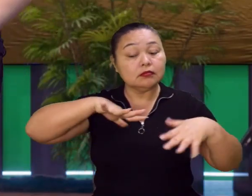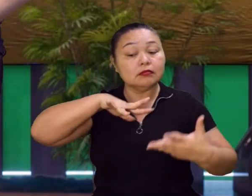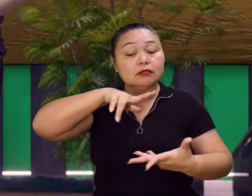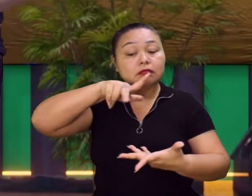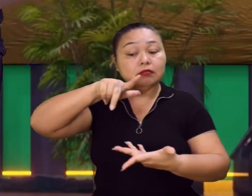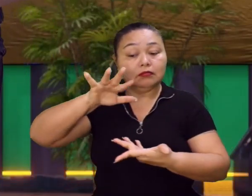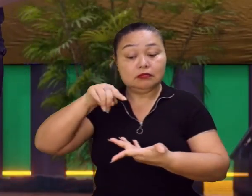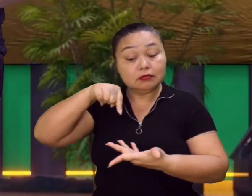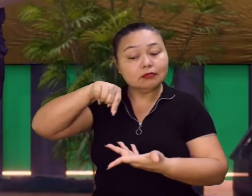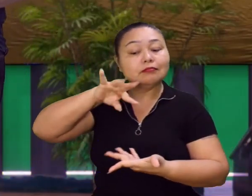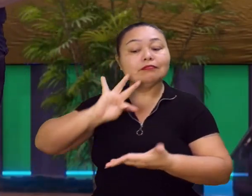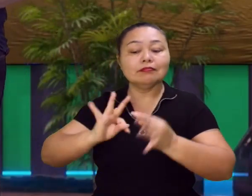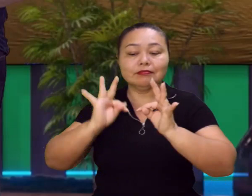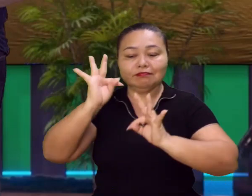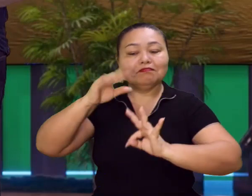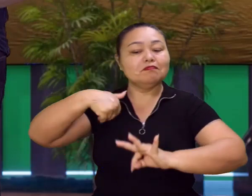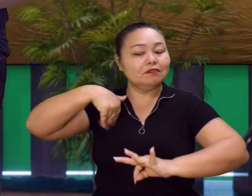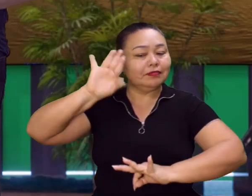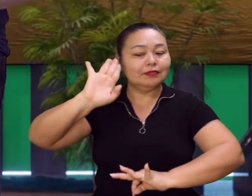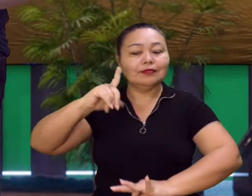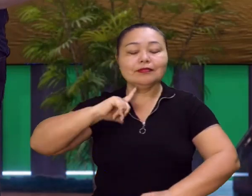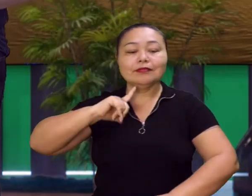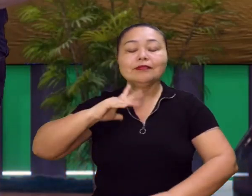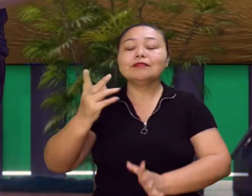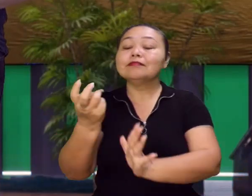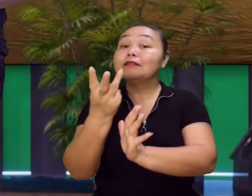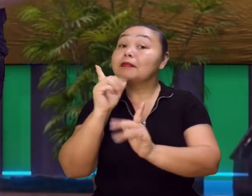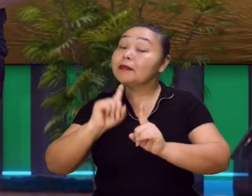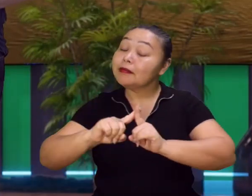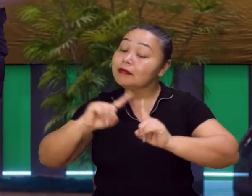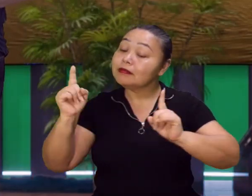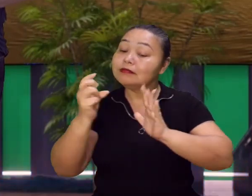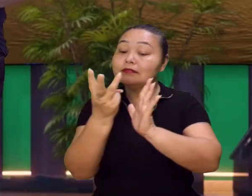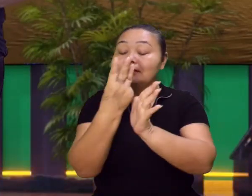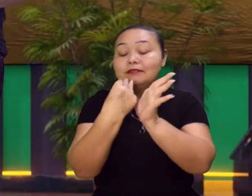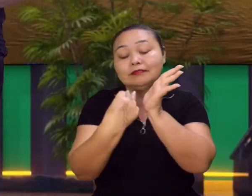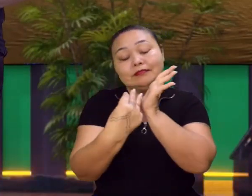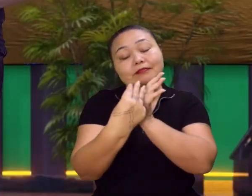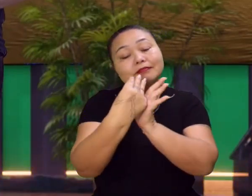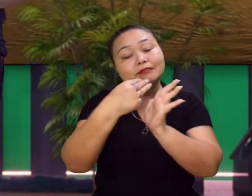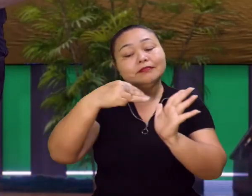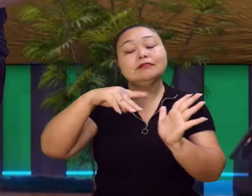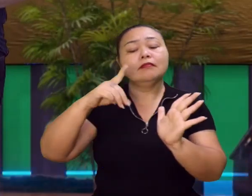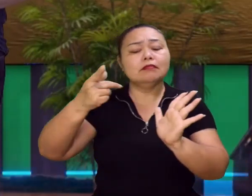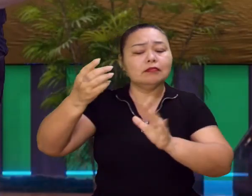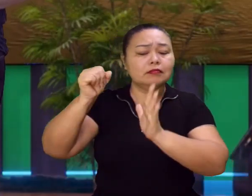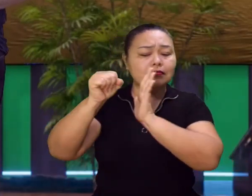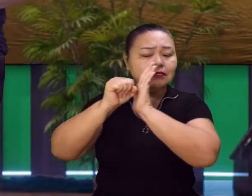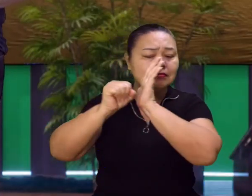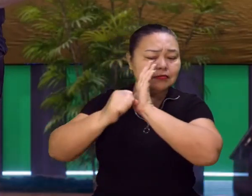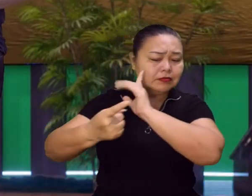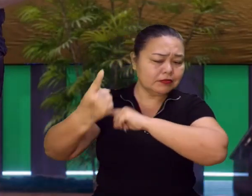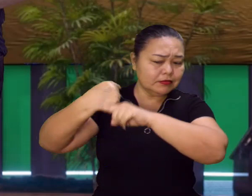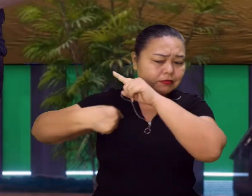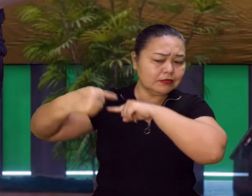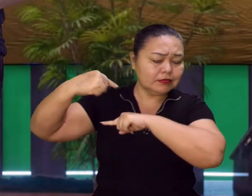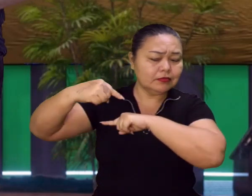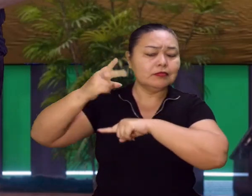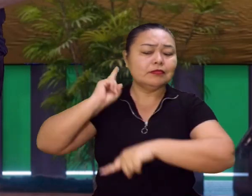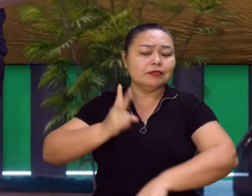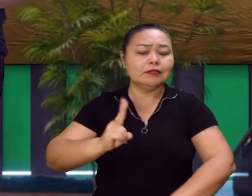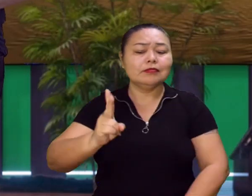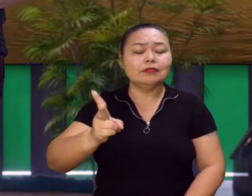No entanto, a cartografia ela sempre foi importante há séculos atrás. Exatamente. É isso? Ela continua